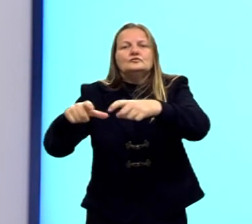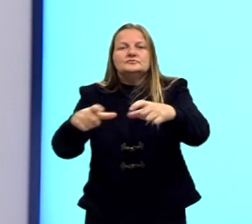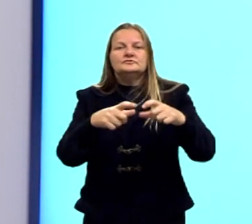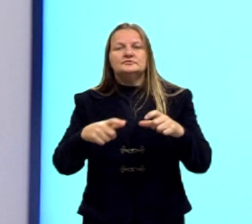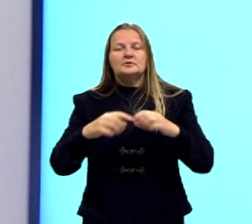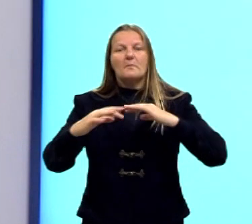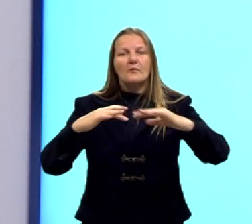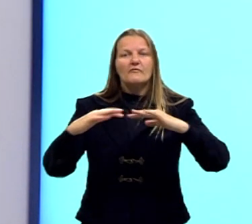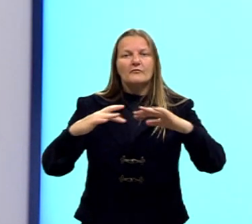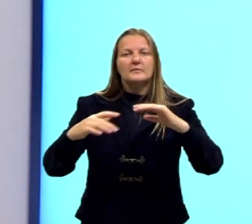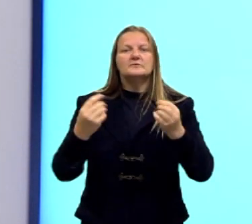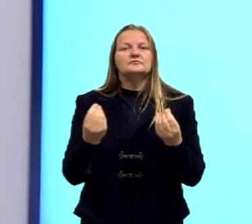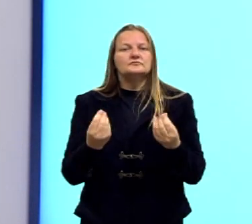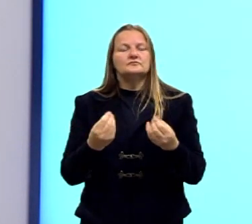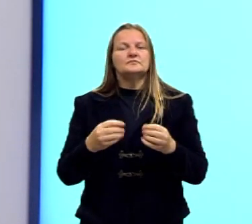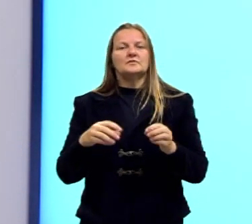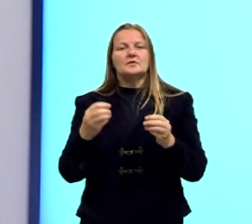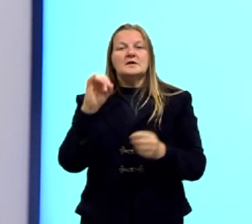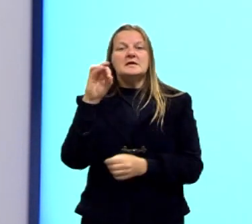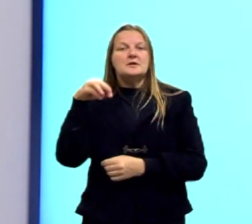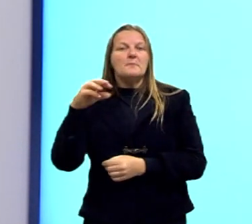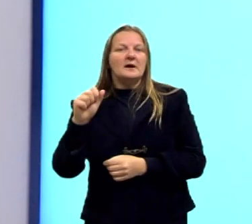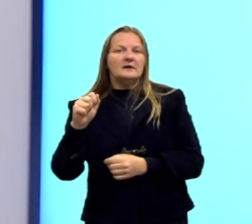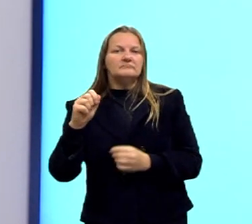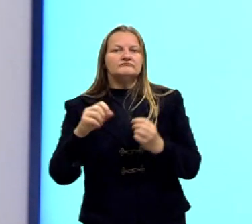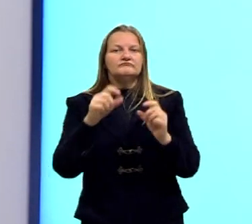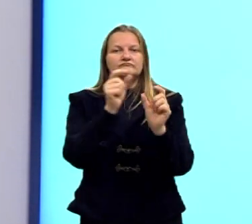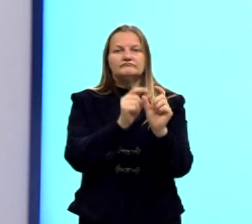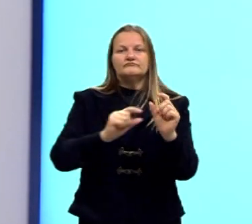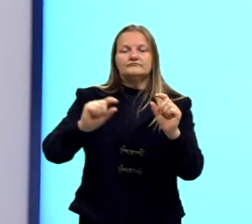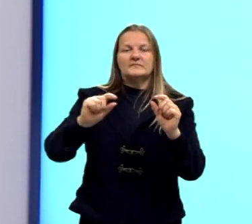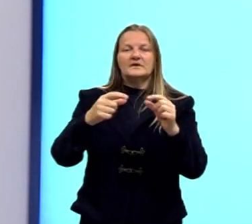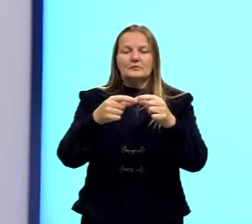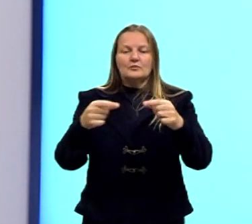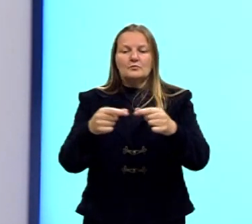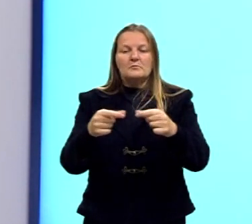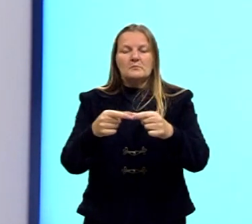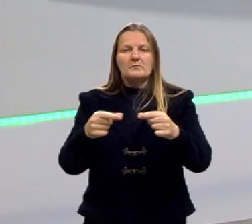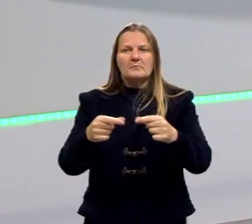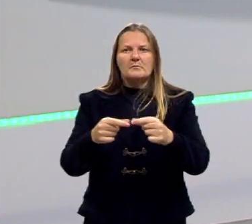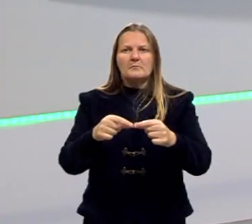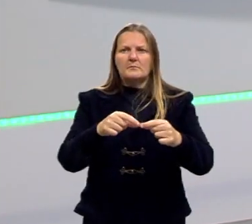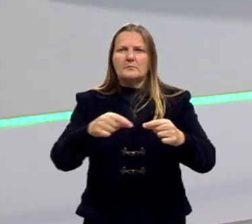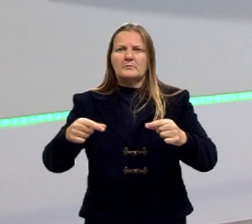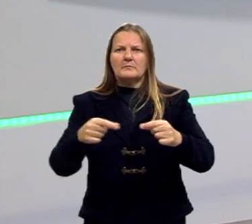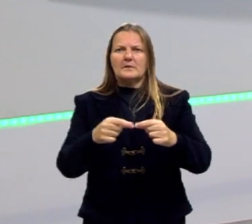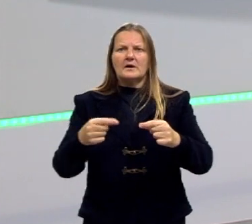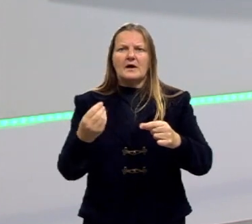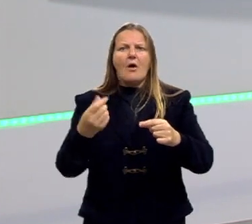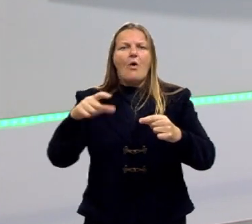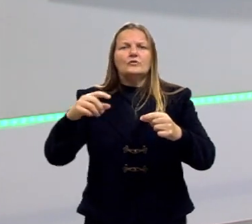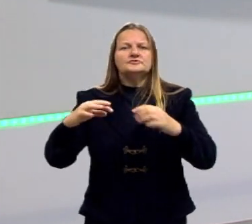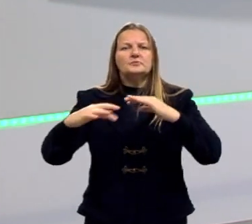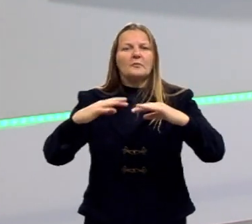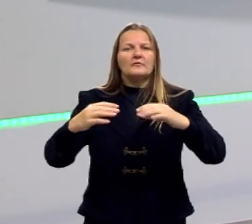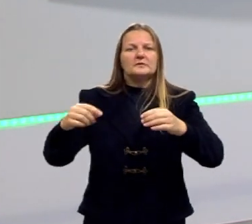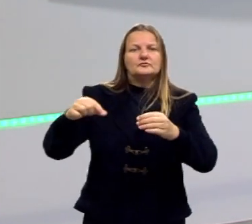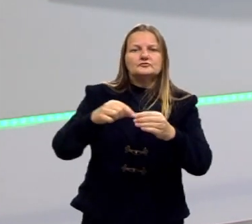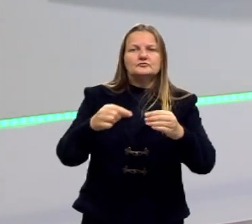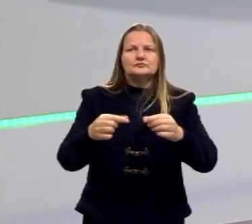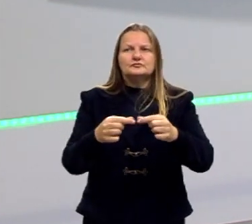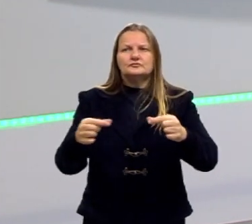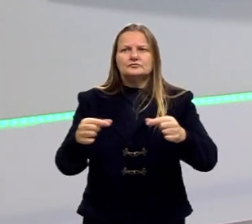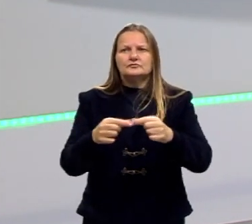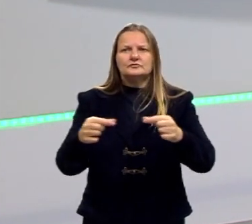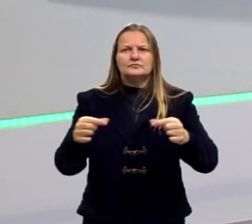esse movimento e o imã né em barra onde é que tá esse movimento nesse ima é